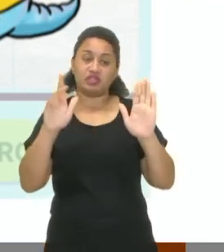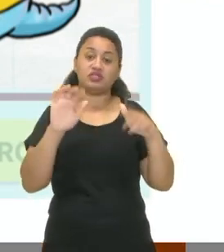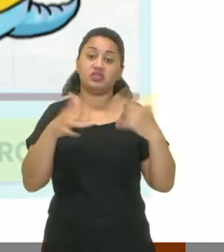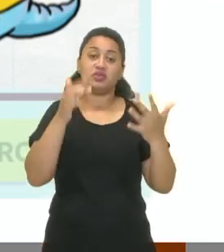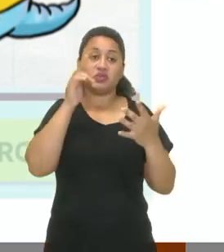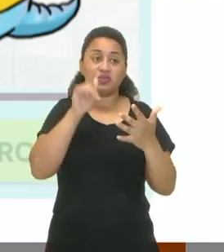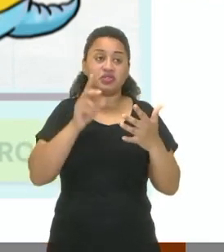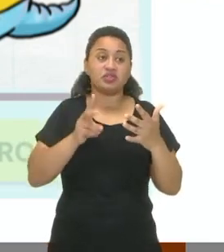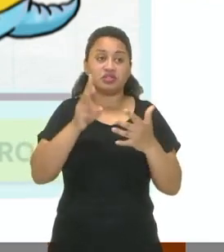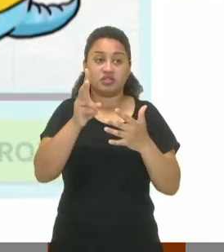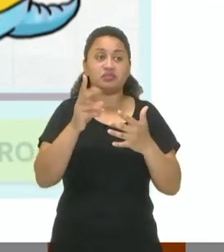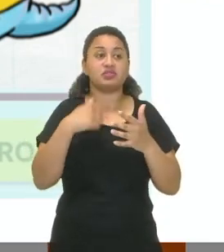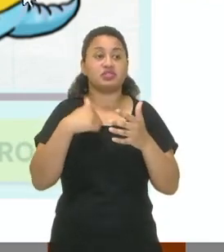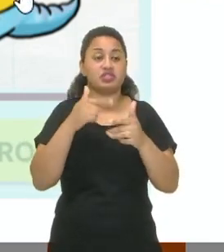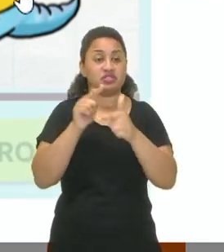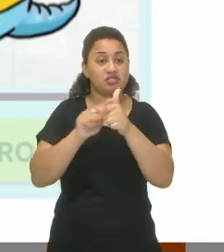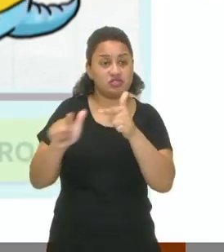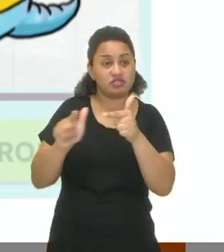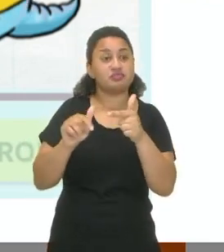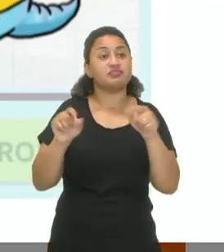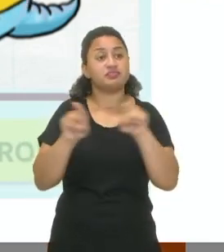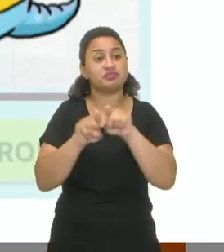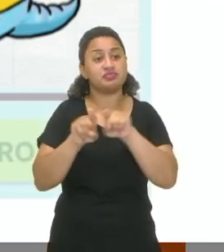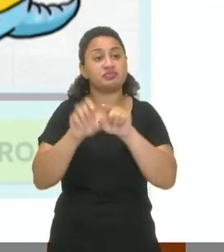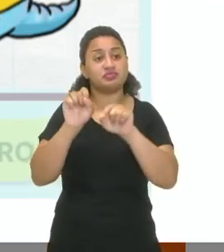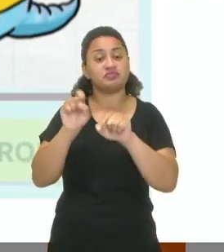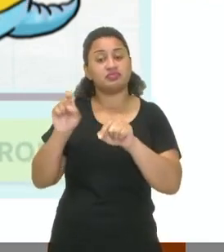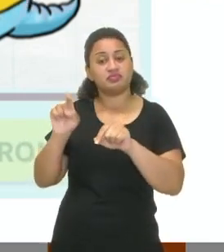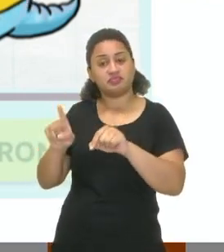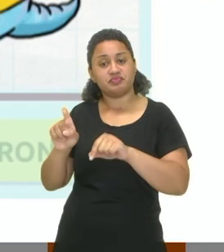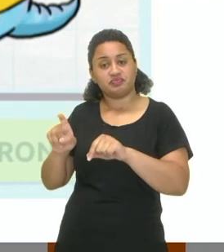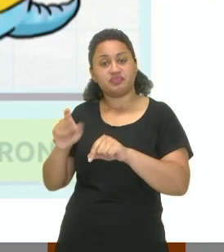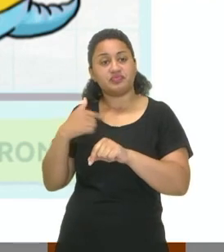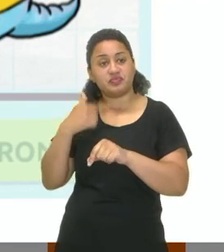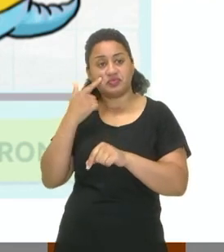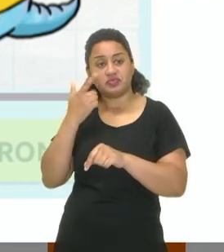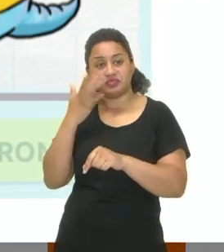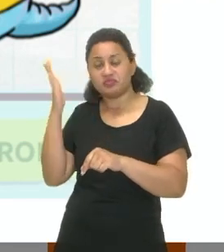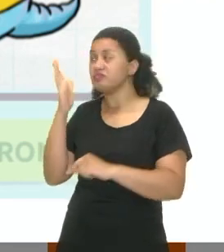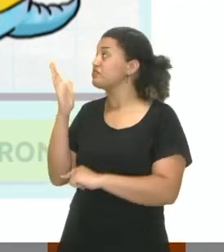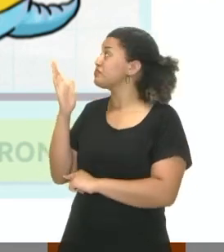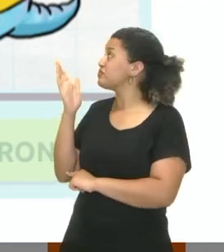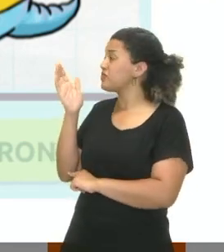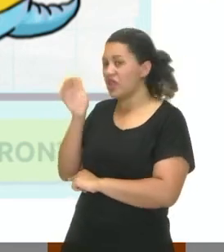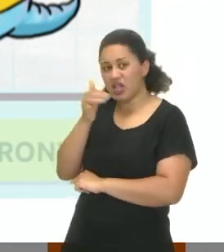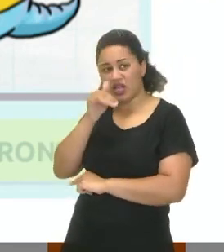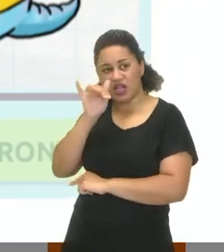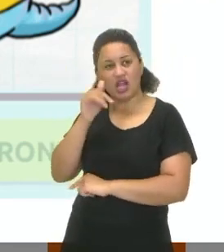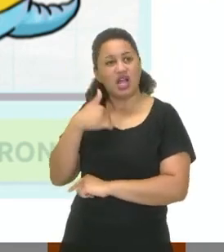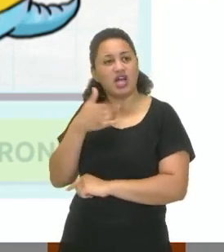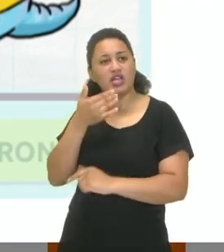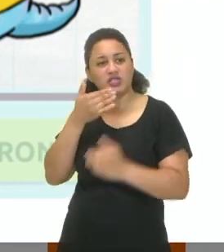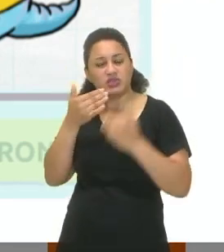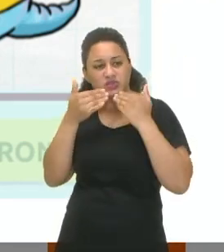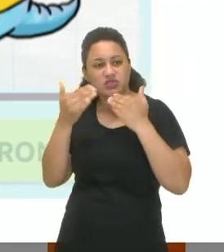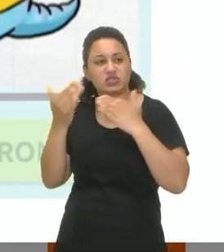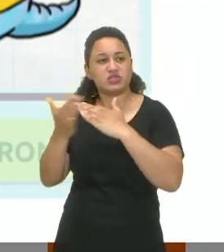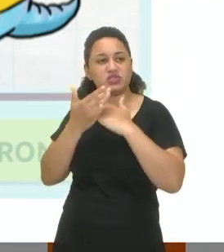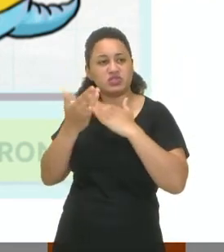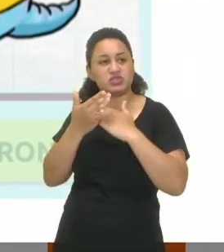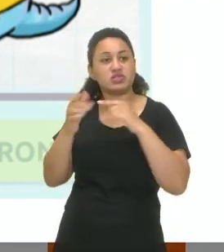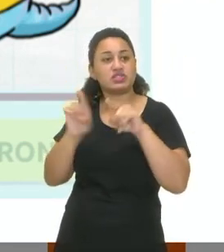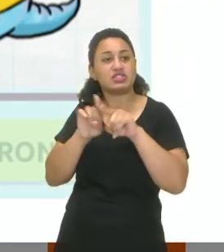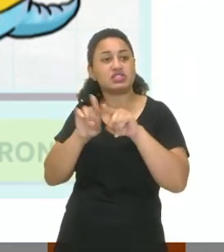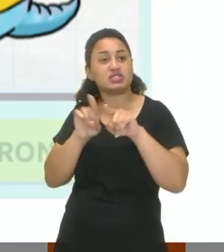consegue continuar ali nessa divisão. E também você pode clicar aqui, né, nesse personagem e pedir dicas para ele. Ele também dá dicas quando